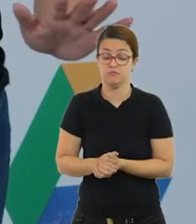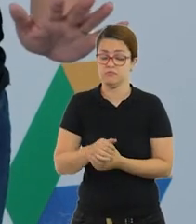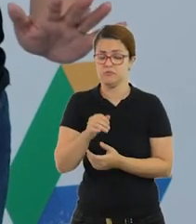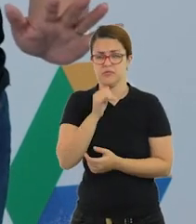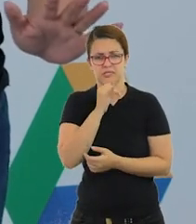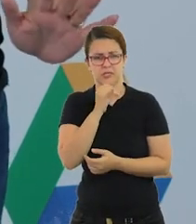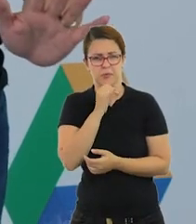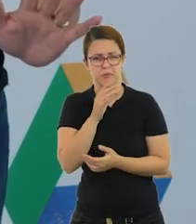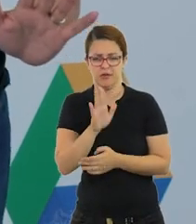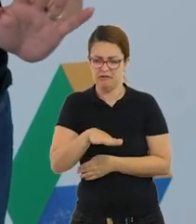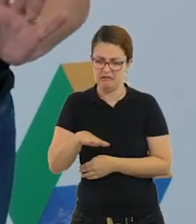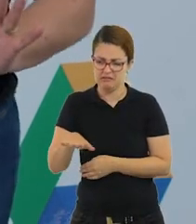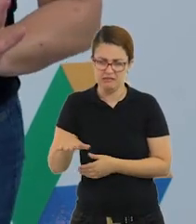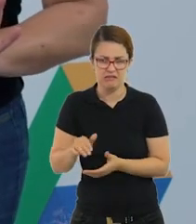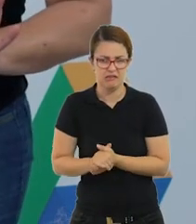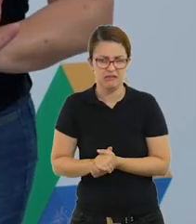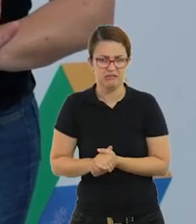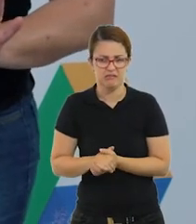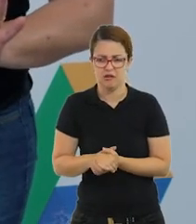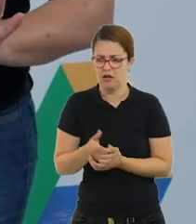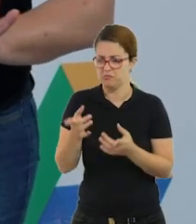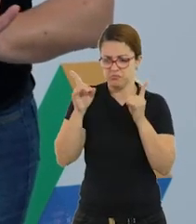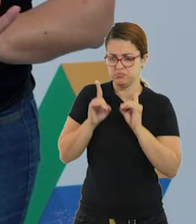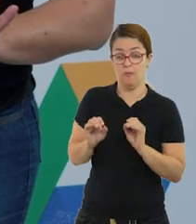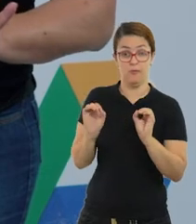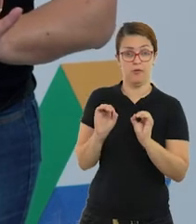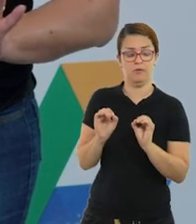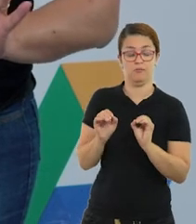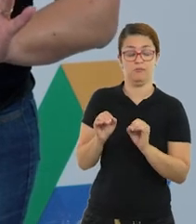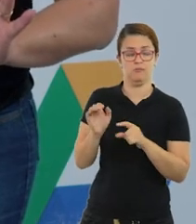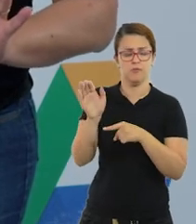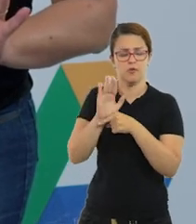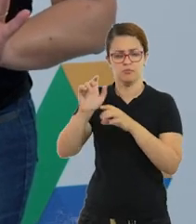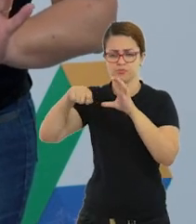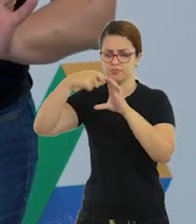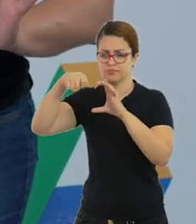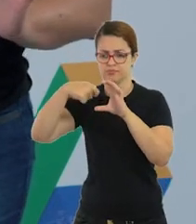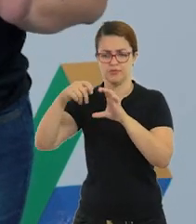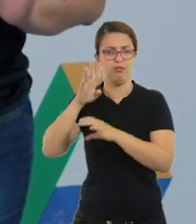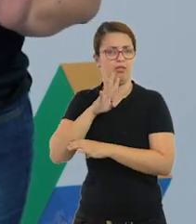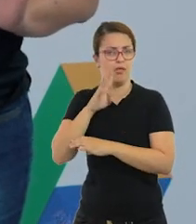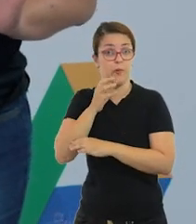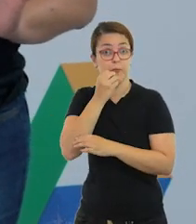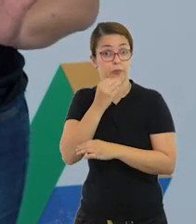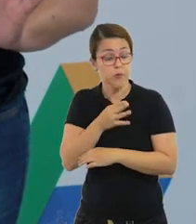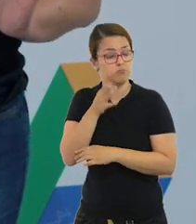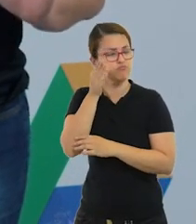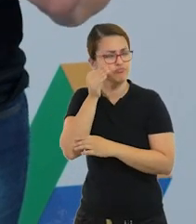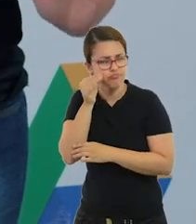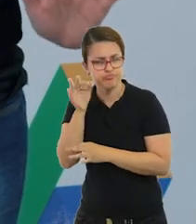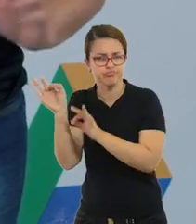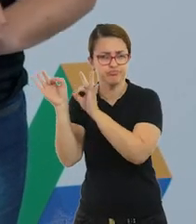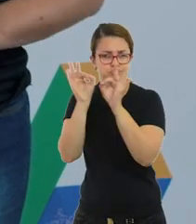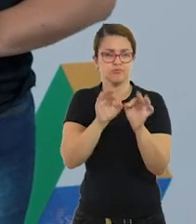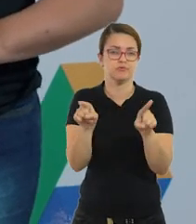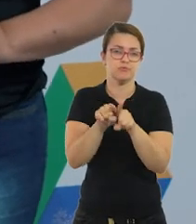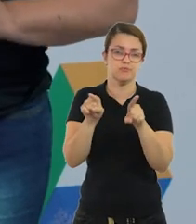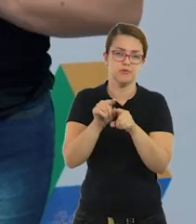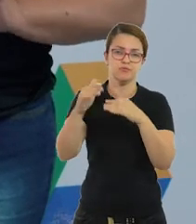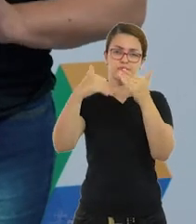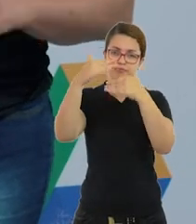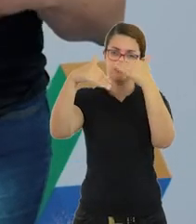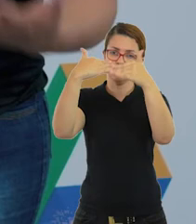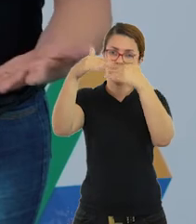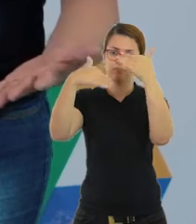não tenha deficiência, não se preocupe, porque são vídeos muito interessantes e eles são elucidativos e vão ajudar nesse